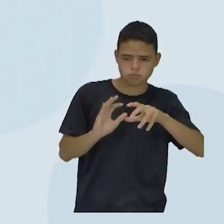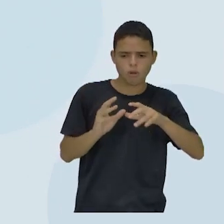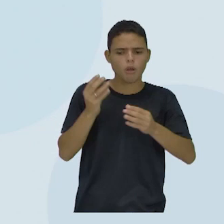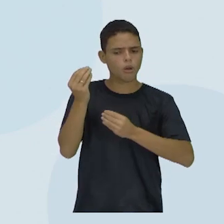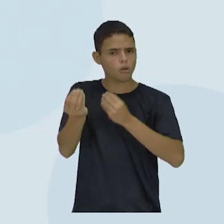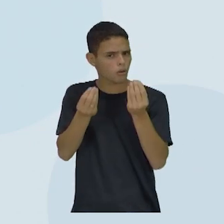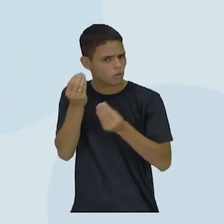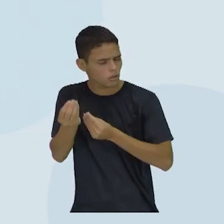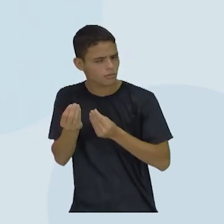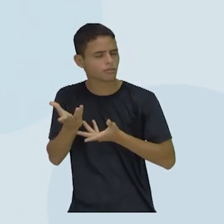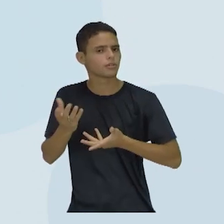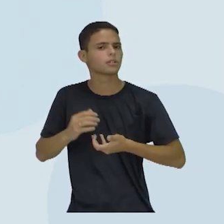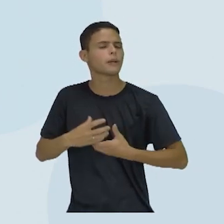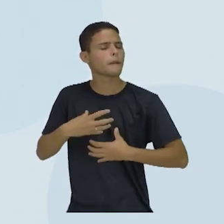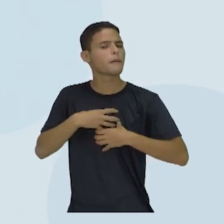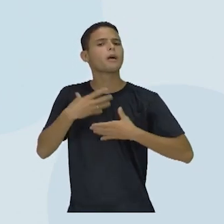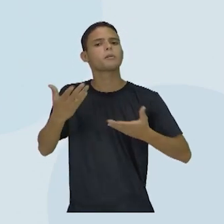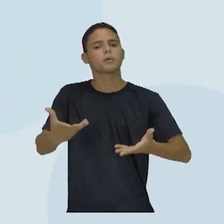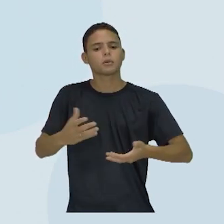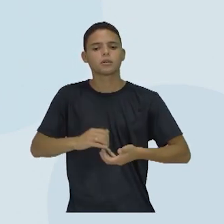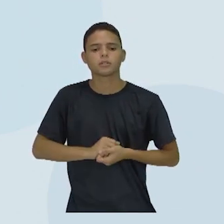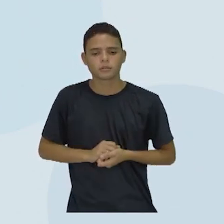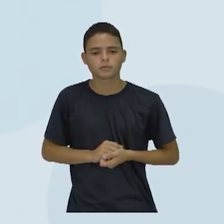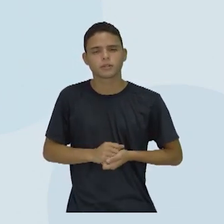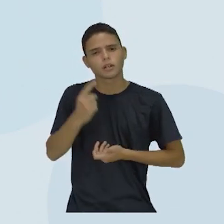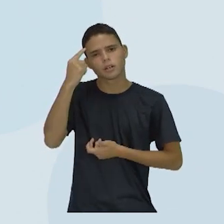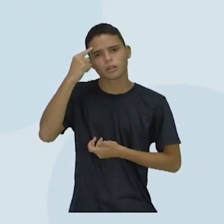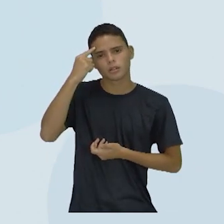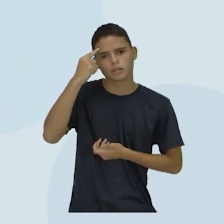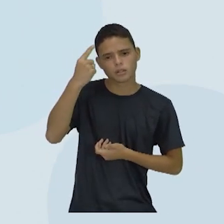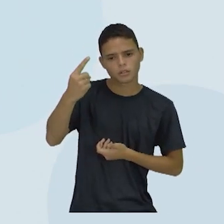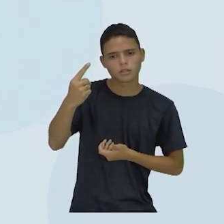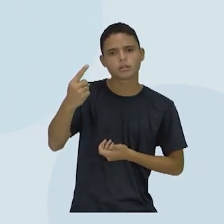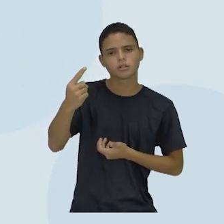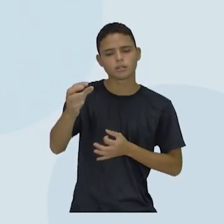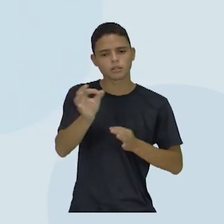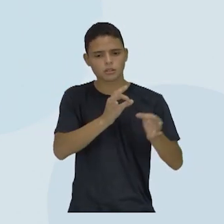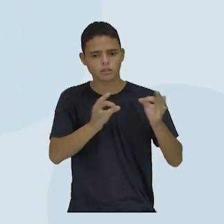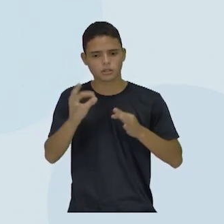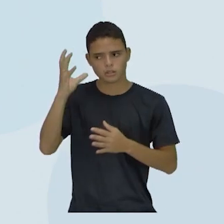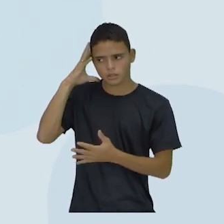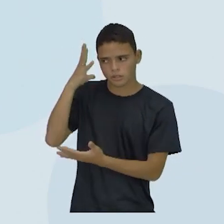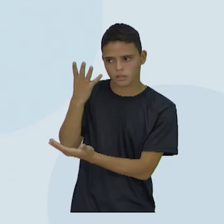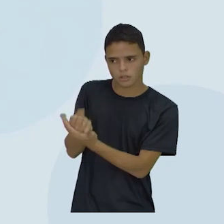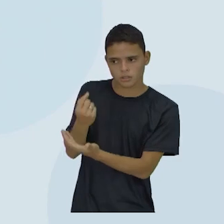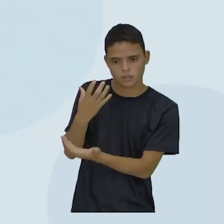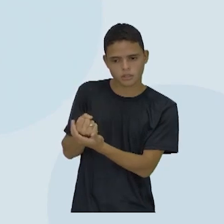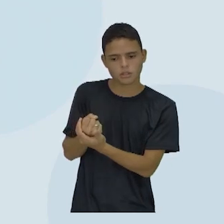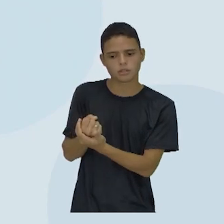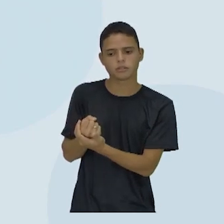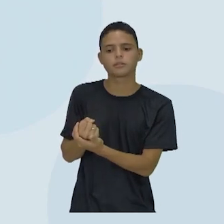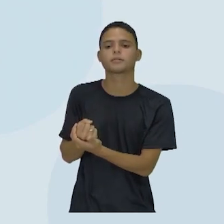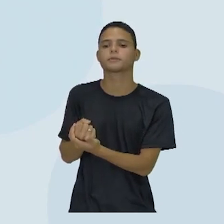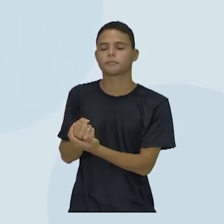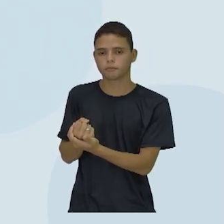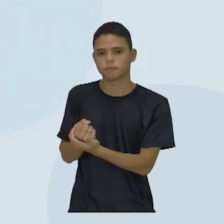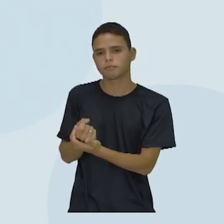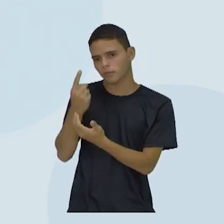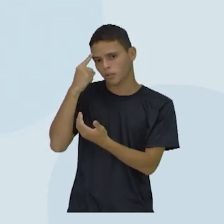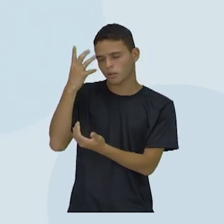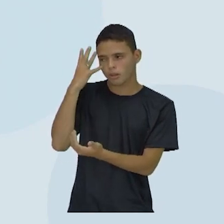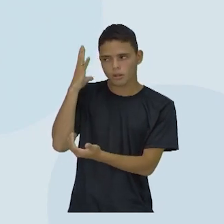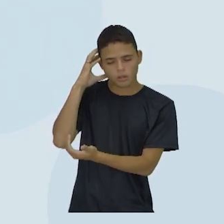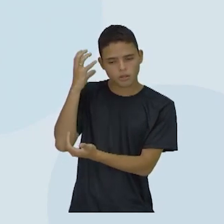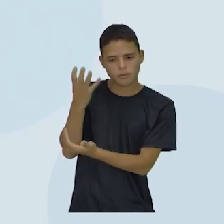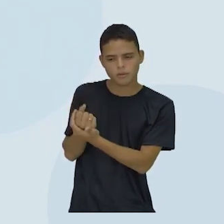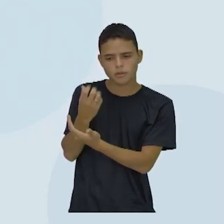seria a situação? Que legal, nossa, bacana. Então, e pensa no roteiro. Podcast, não é podcast, né? Não é invasão. Isso. Eu quero que vocês pensem no roteiro,